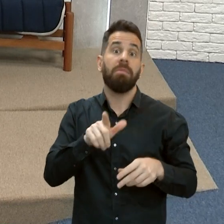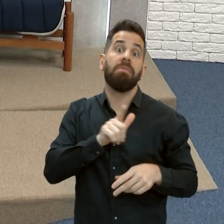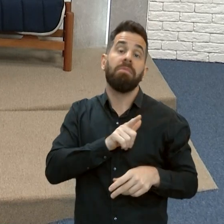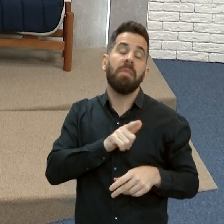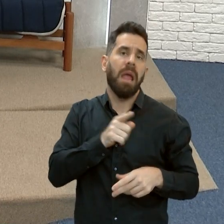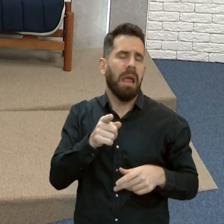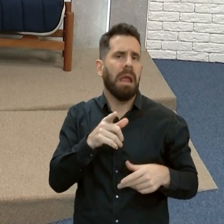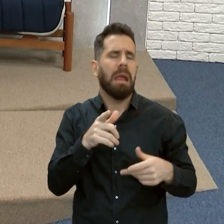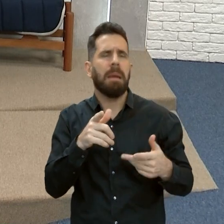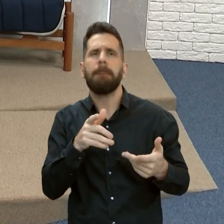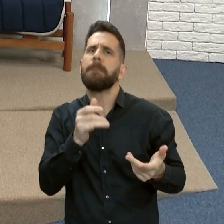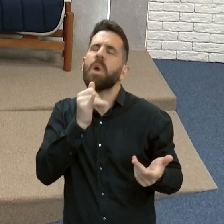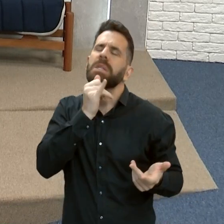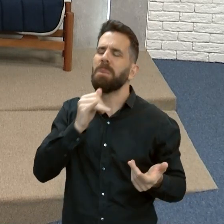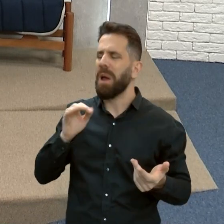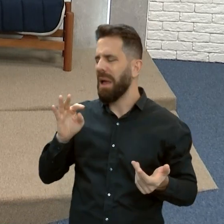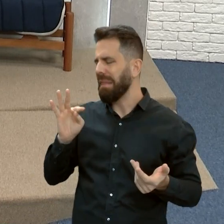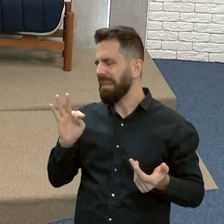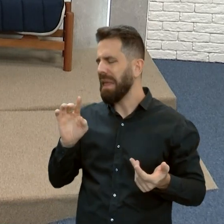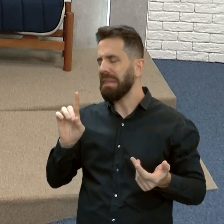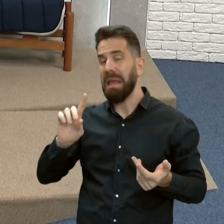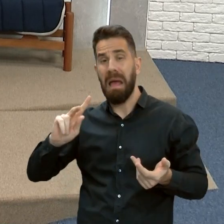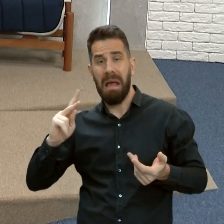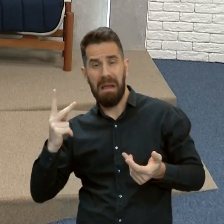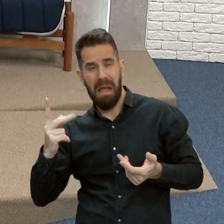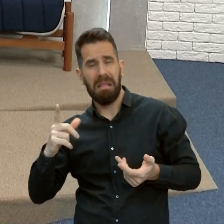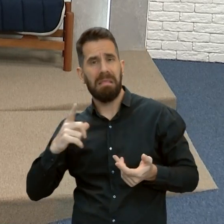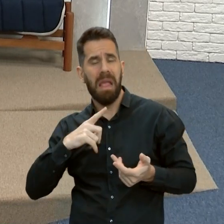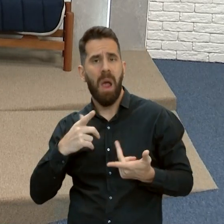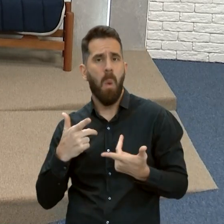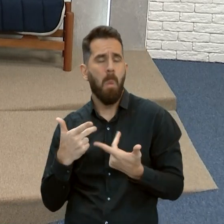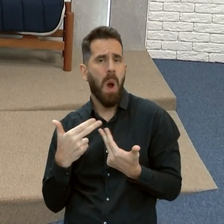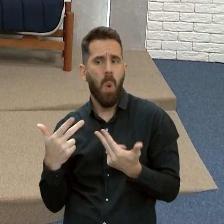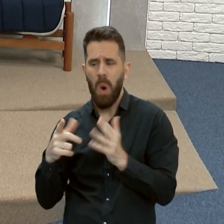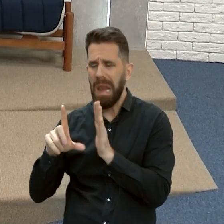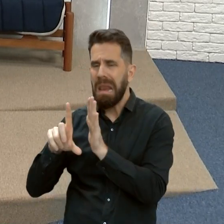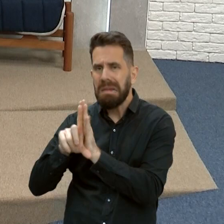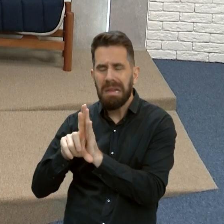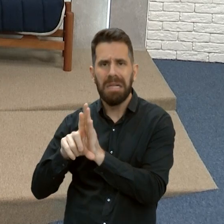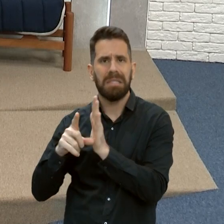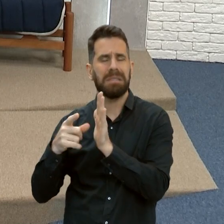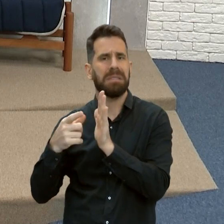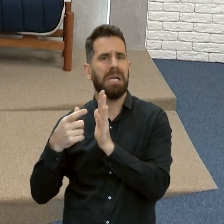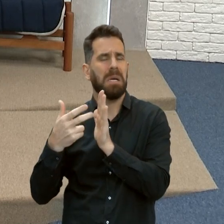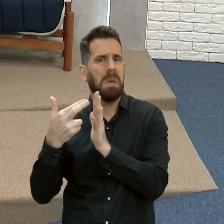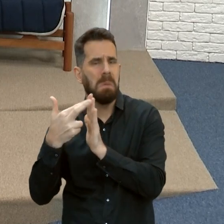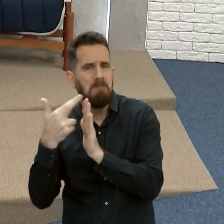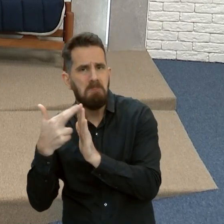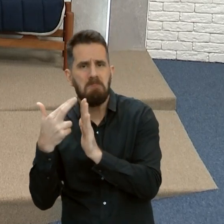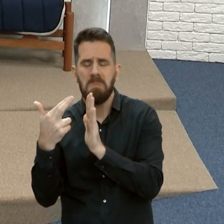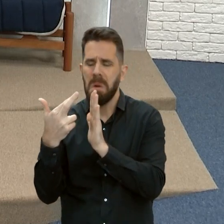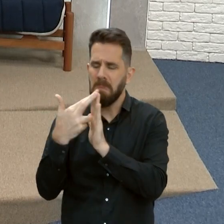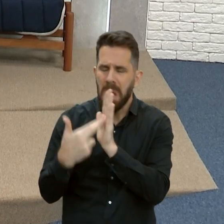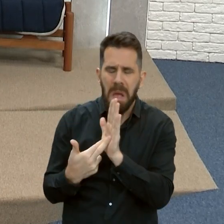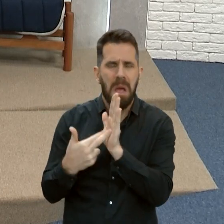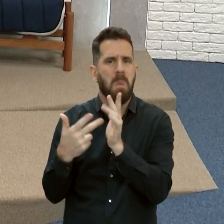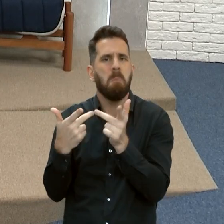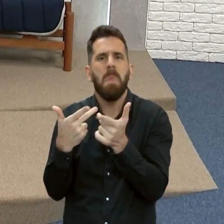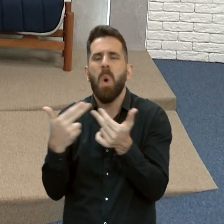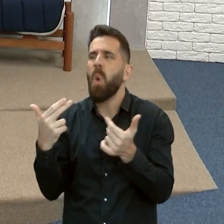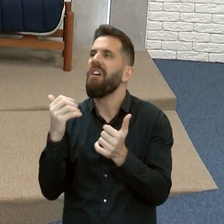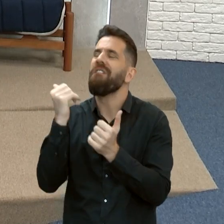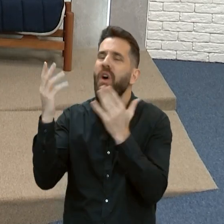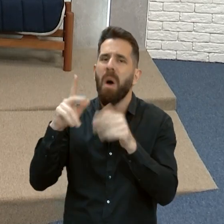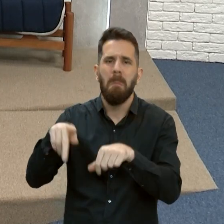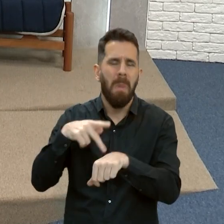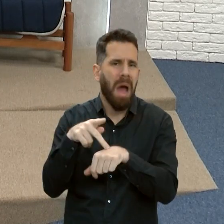alguma legislação fora do país que reconheça o TDAH como deficiência ou não? A senhora saberia me dizer? Não,